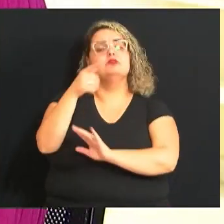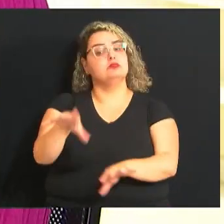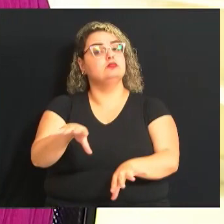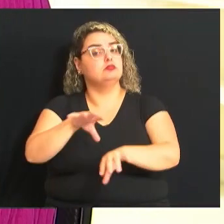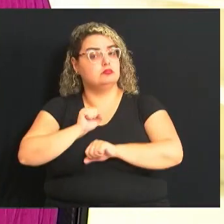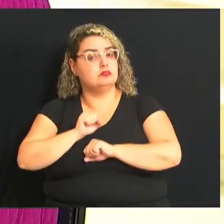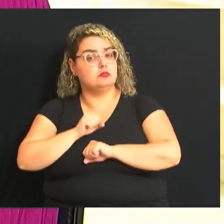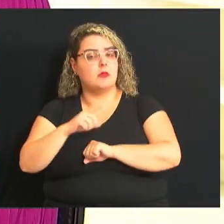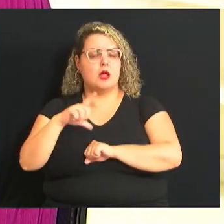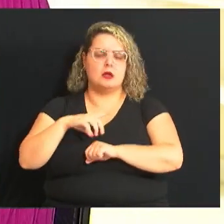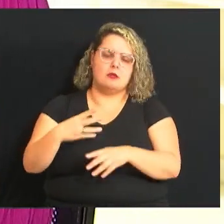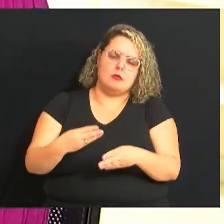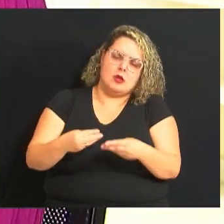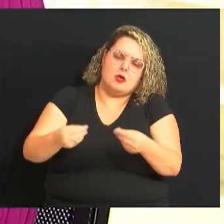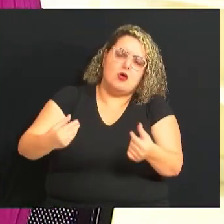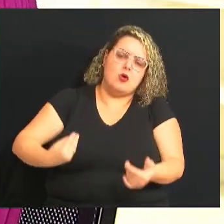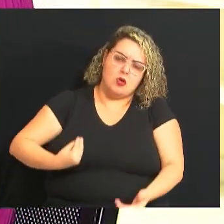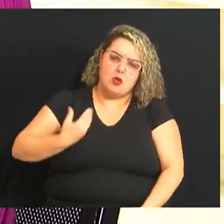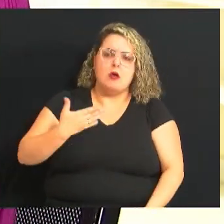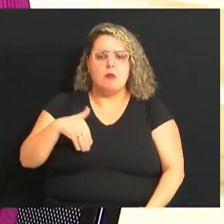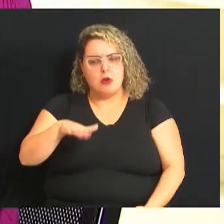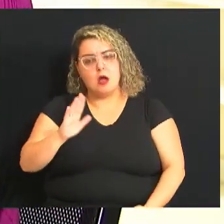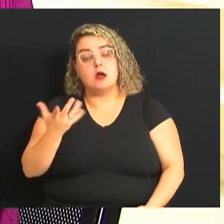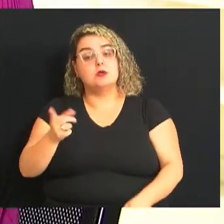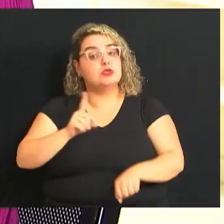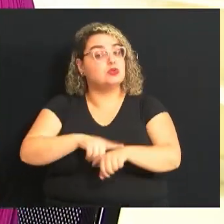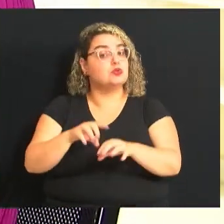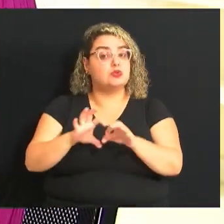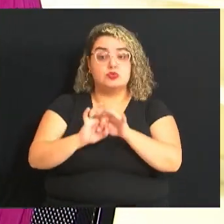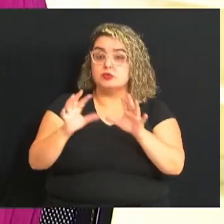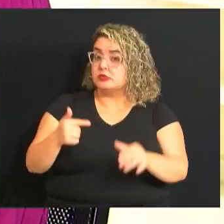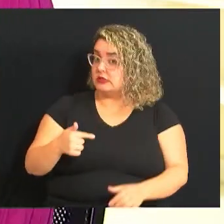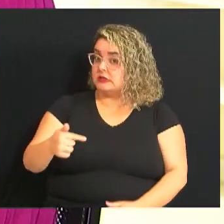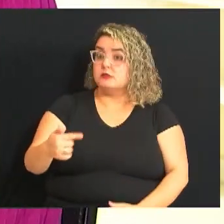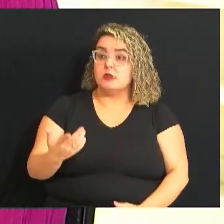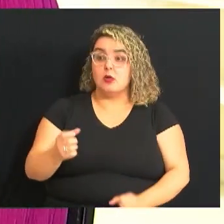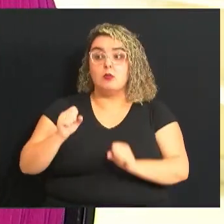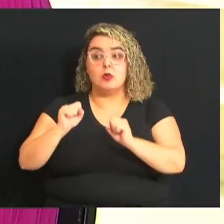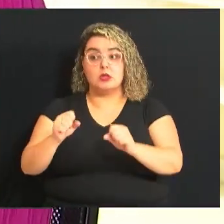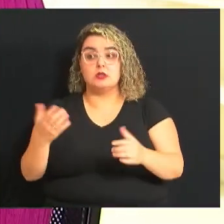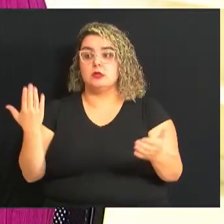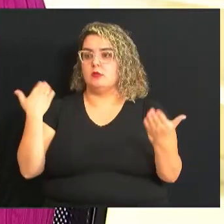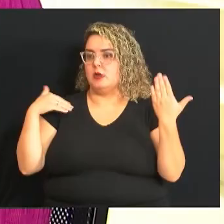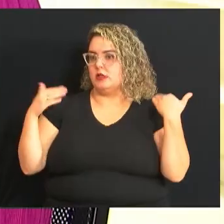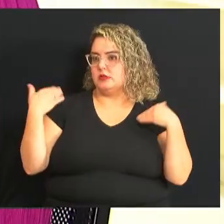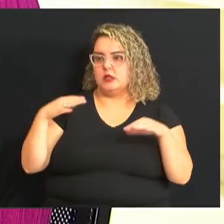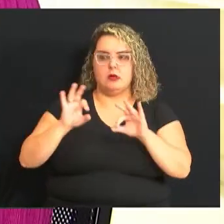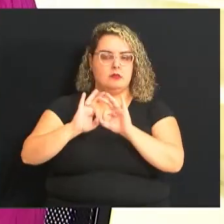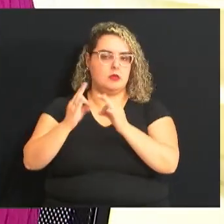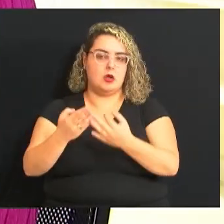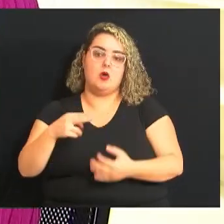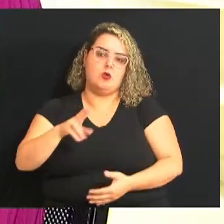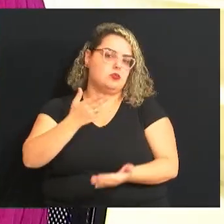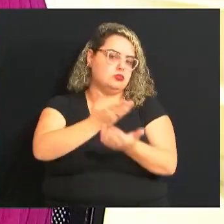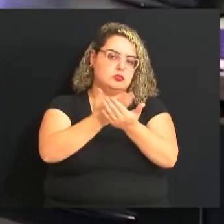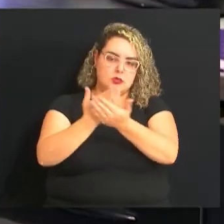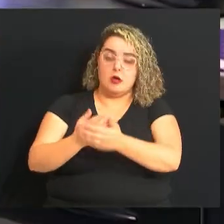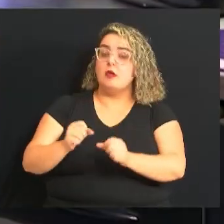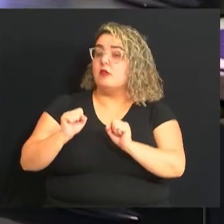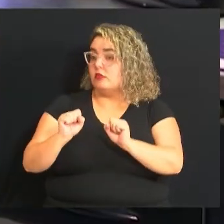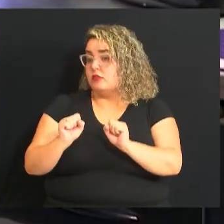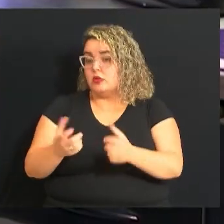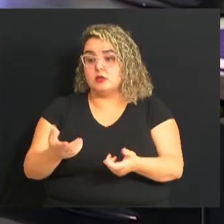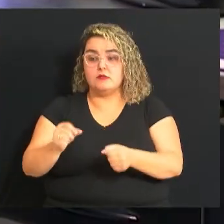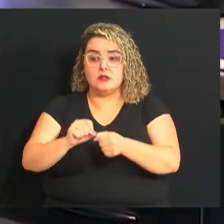a pessoa ter mais qualidade de vida tem um tempo livre ali durante a semana poder passar com a família ou poder estudar Enfim fazer o que ela quiser